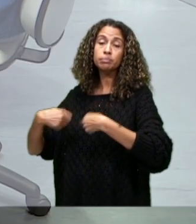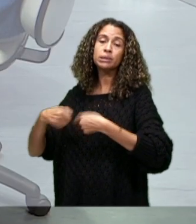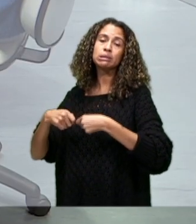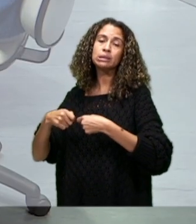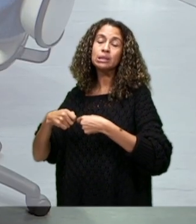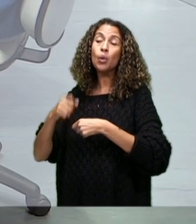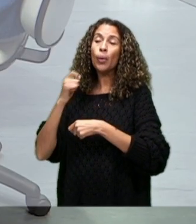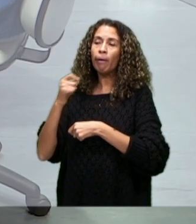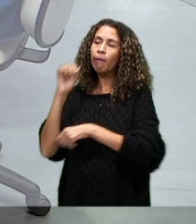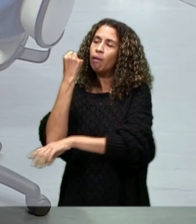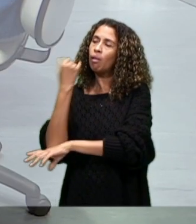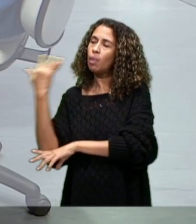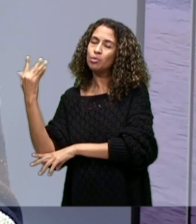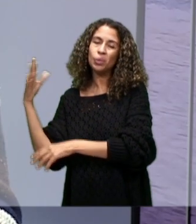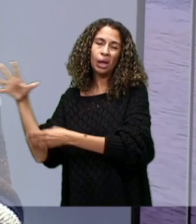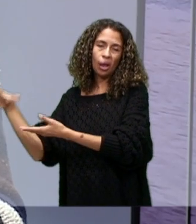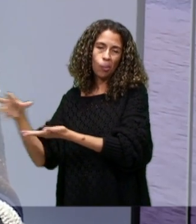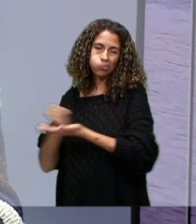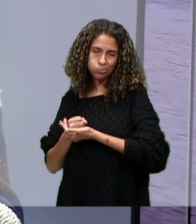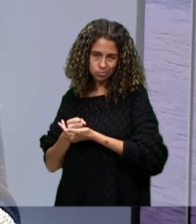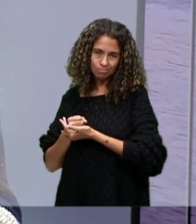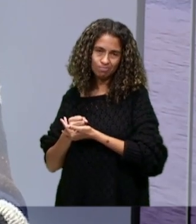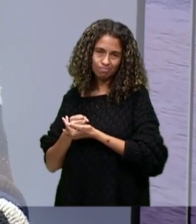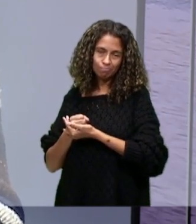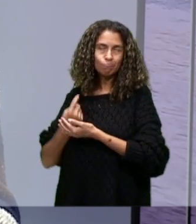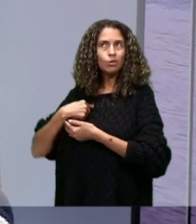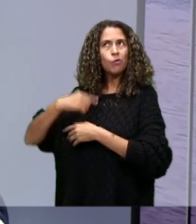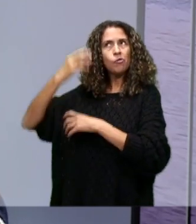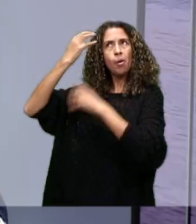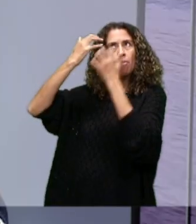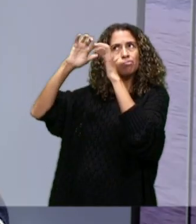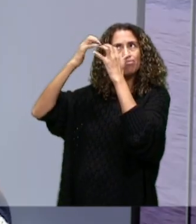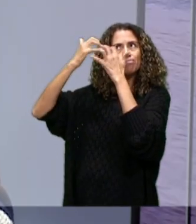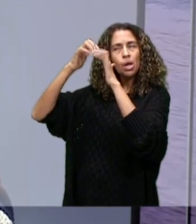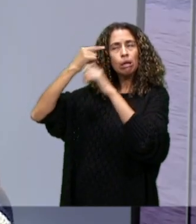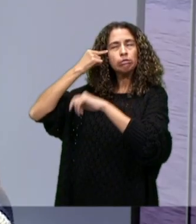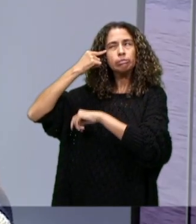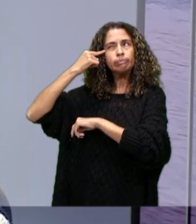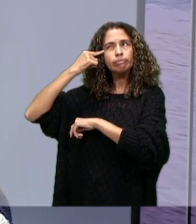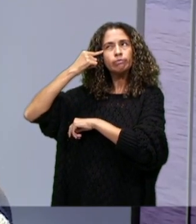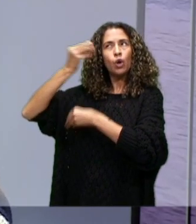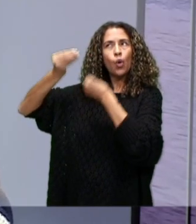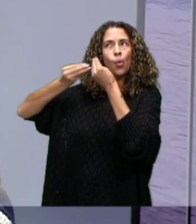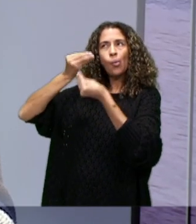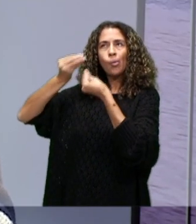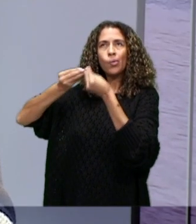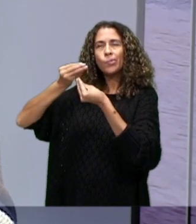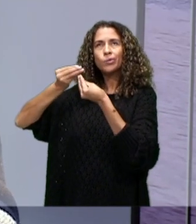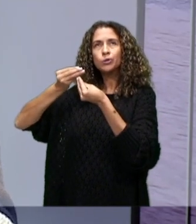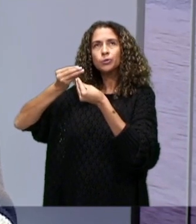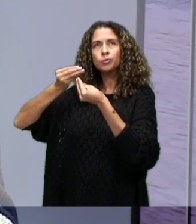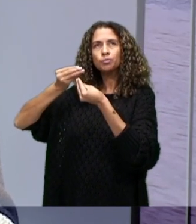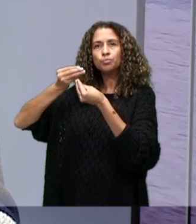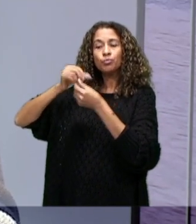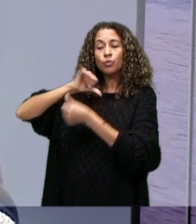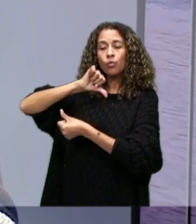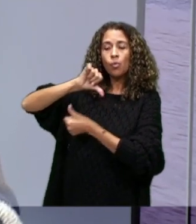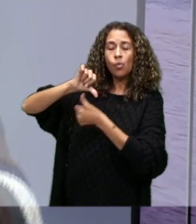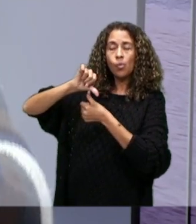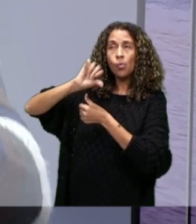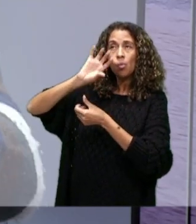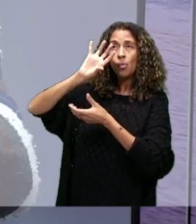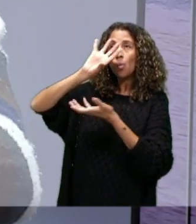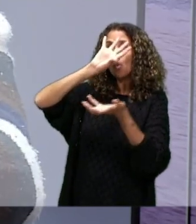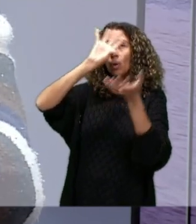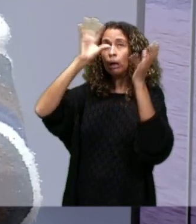recursos naturais, né? É uma reflexão que eu sempre estou muito atento, assim, como que uma alteração climática